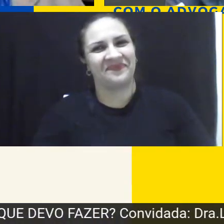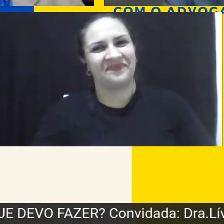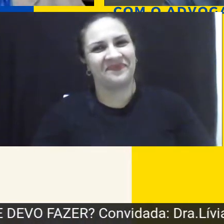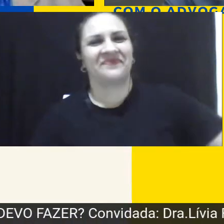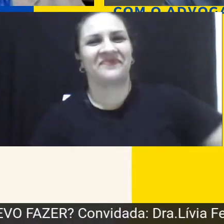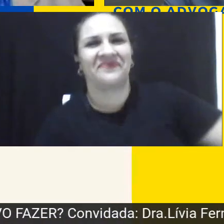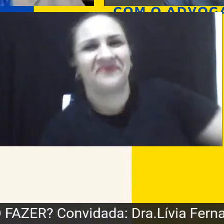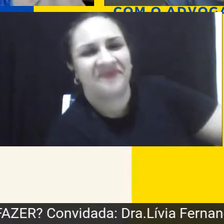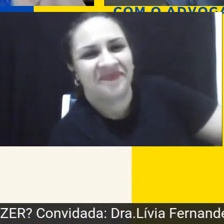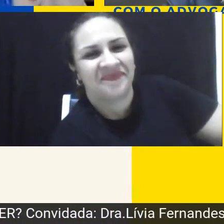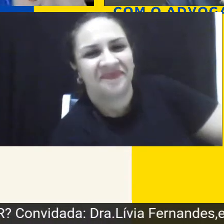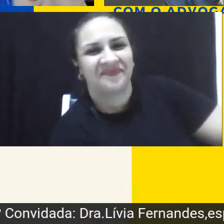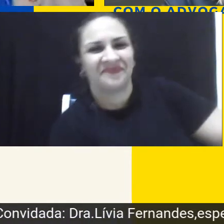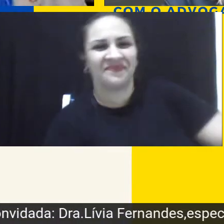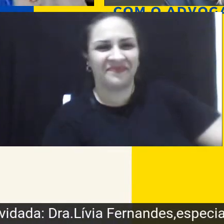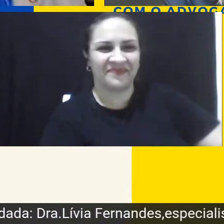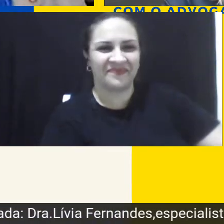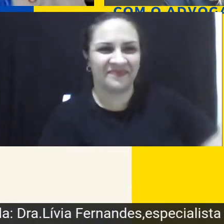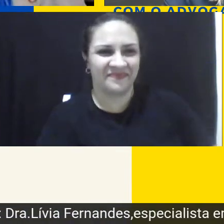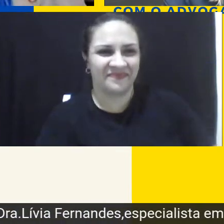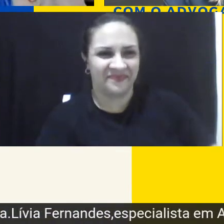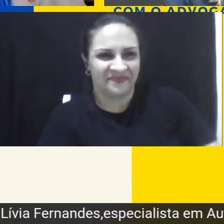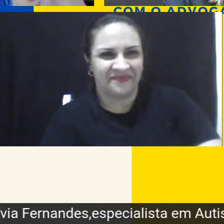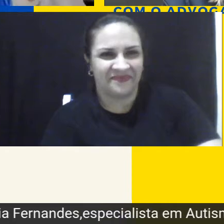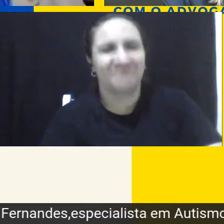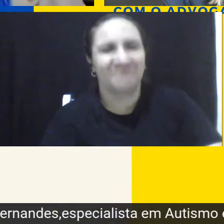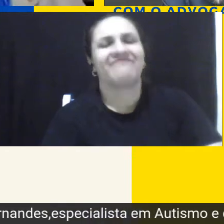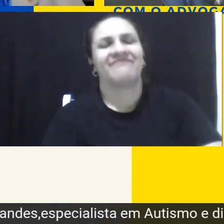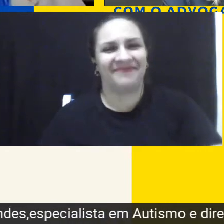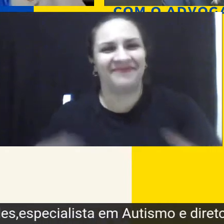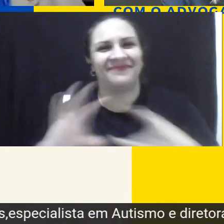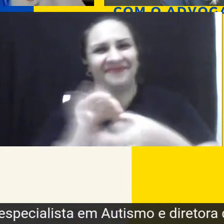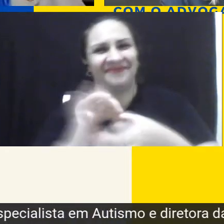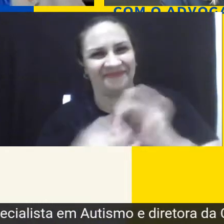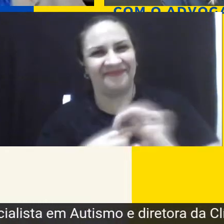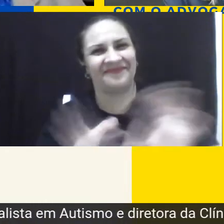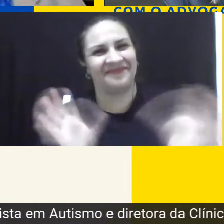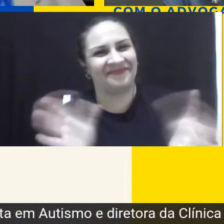interar. bem legal. Afinal, nós estamos na interação.